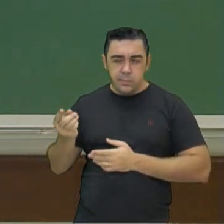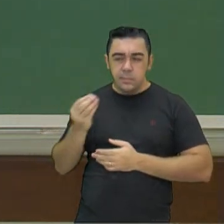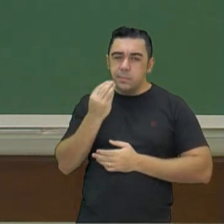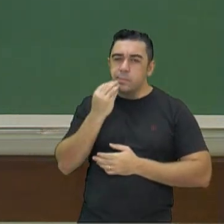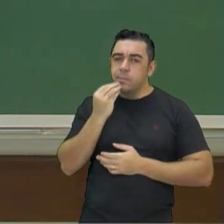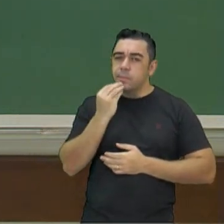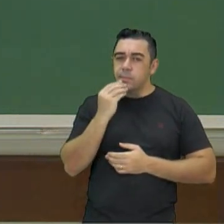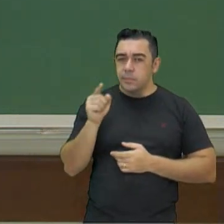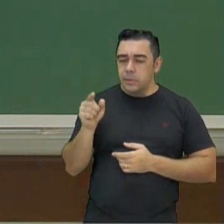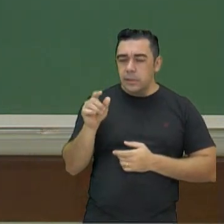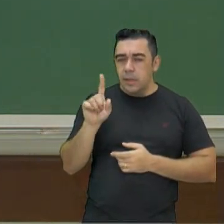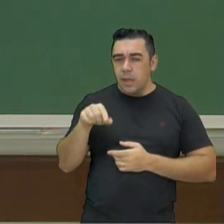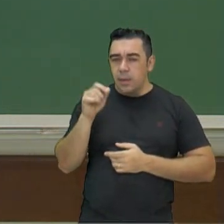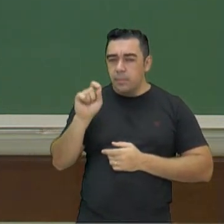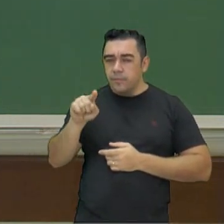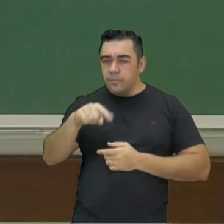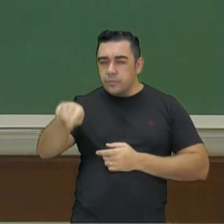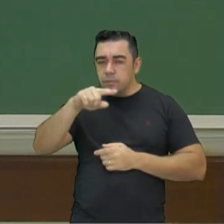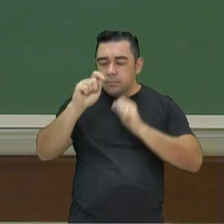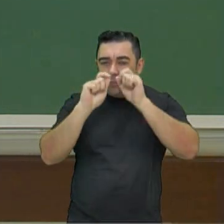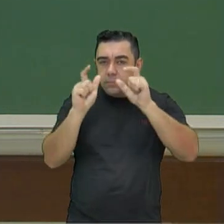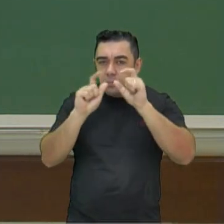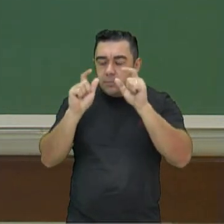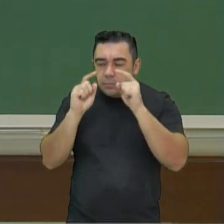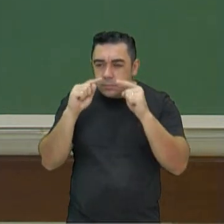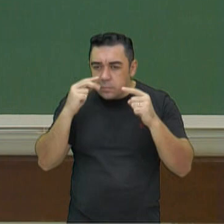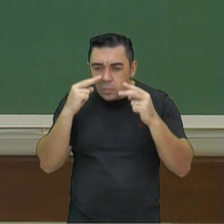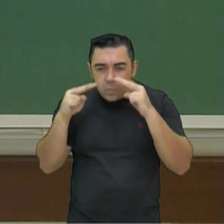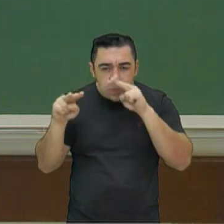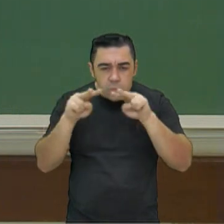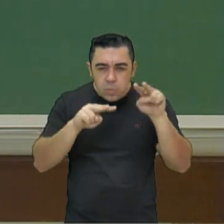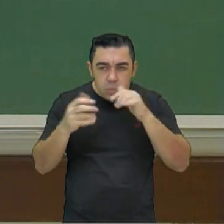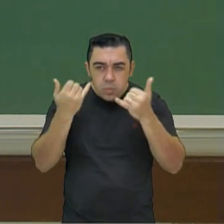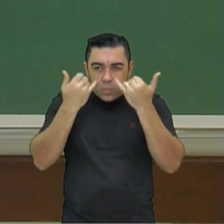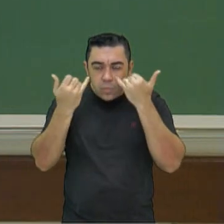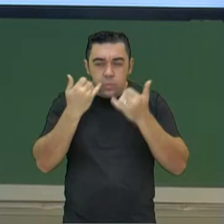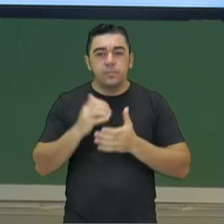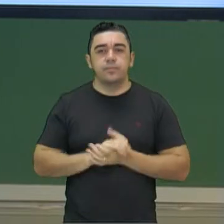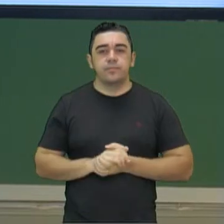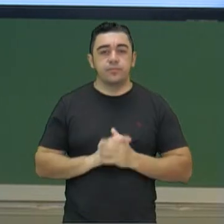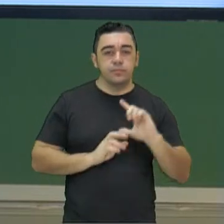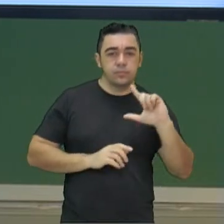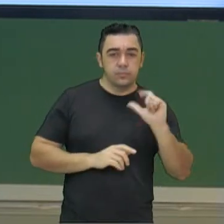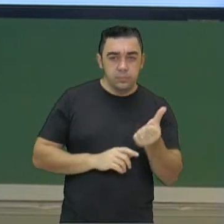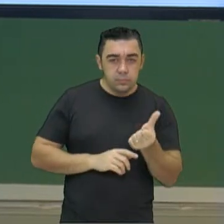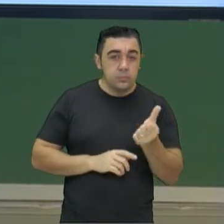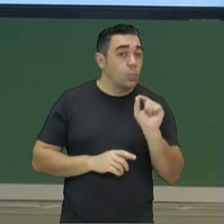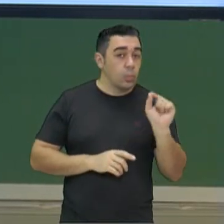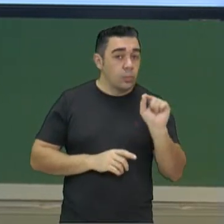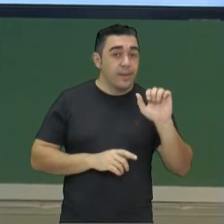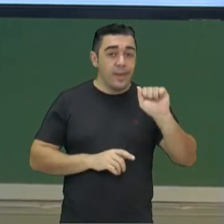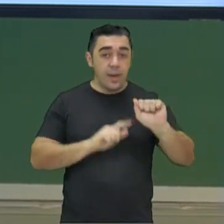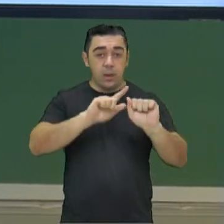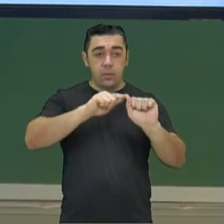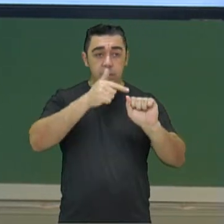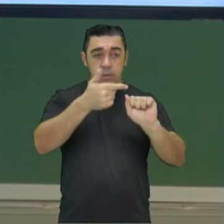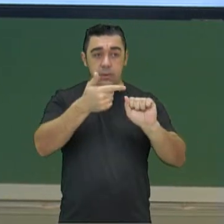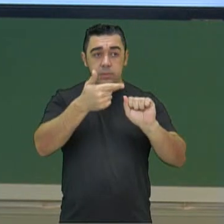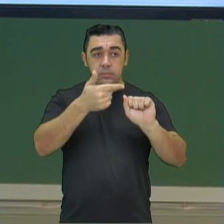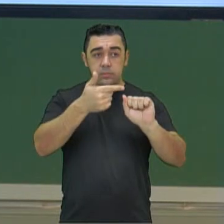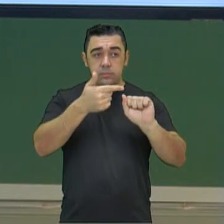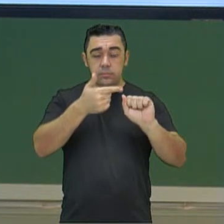exemplo justamente para chamar a atenção de vocês para isso, tá? O 16 é o quê? A ao quadrado. A gente